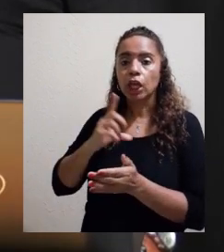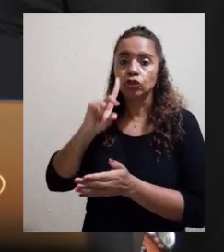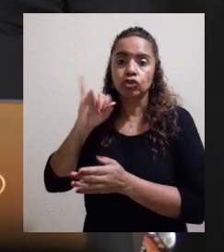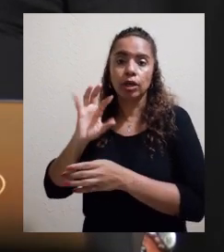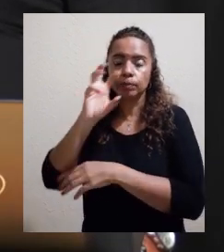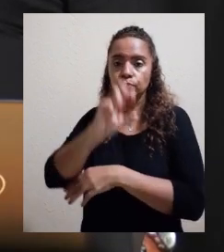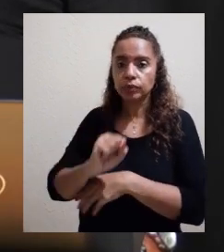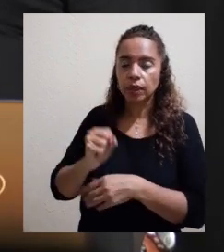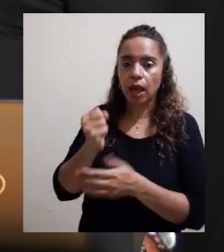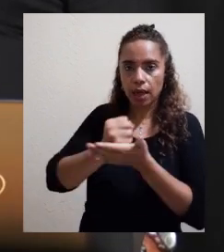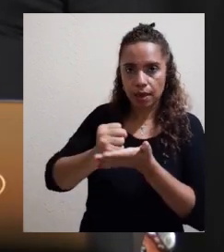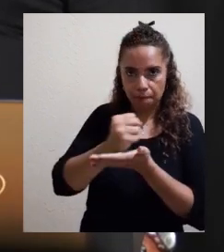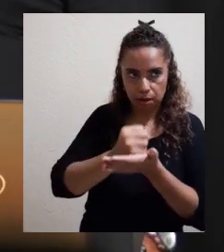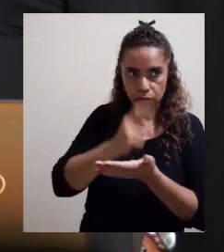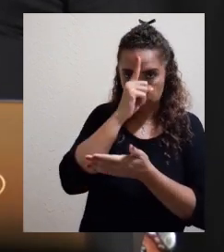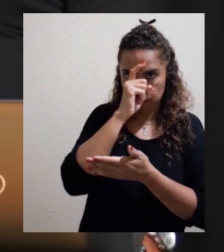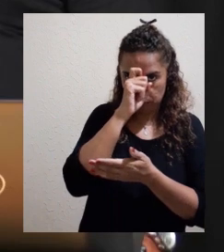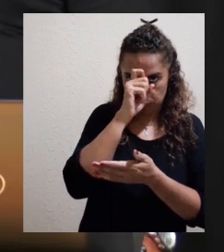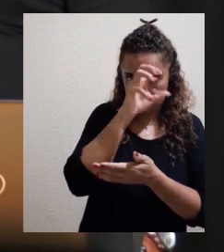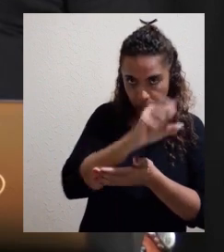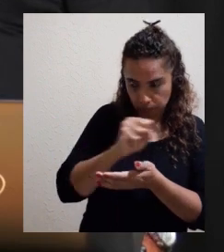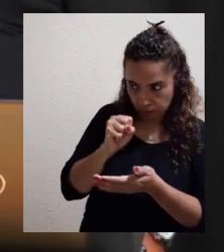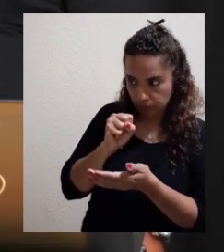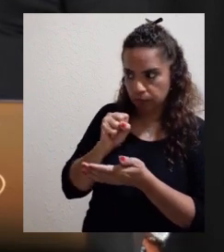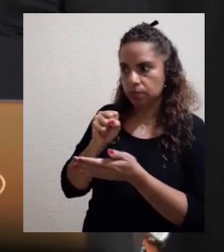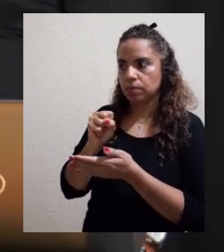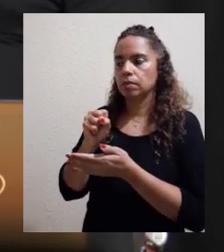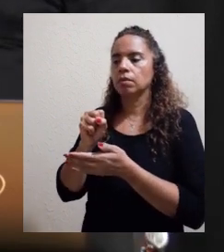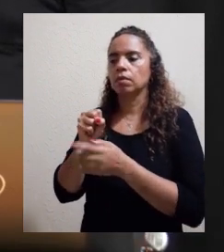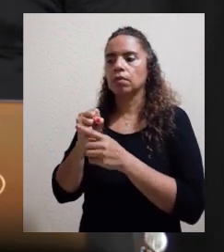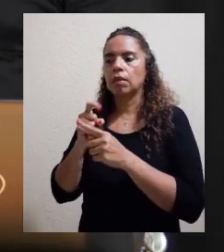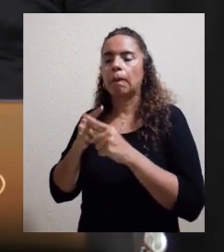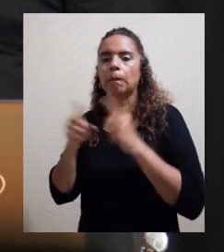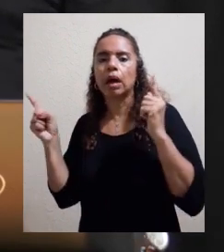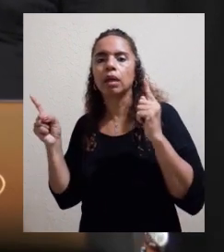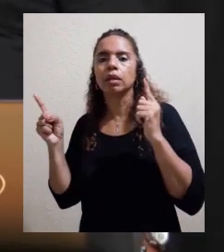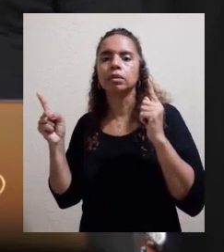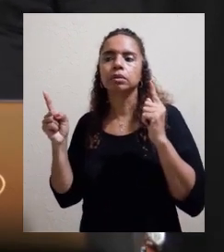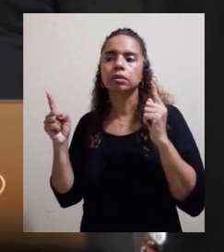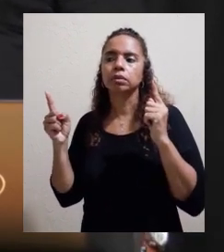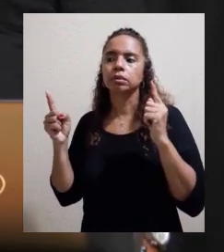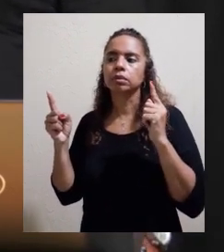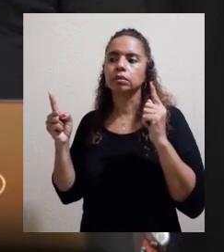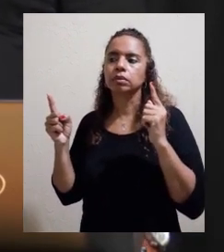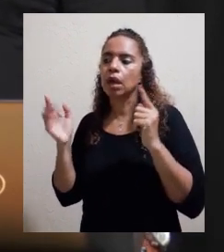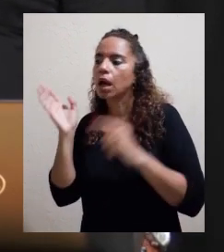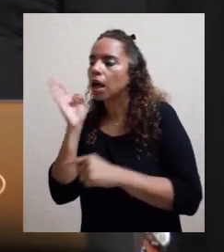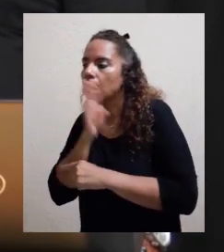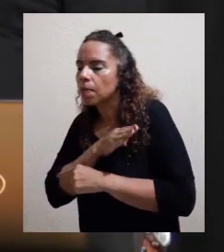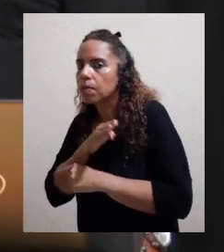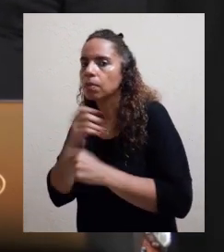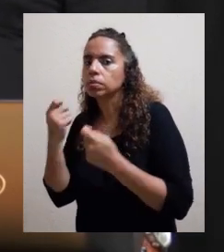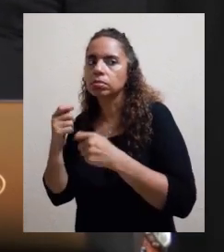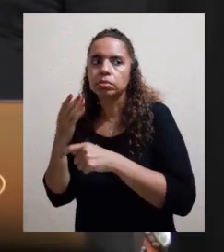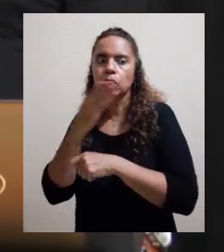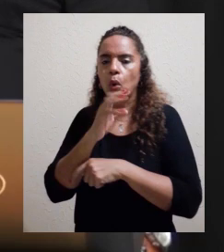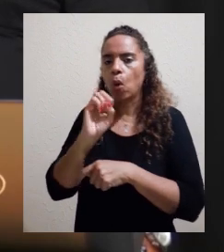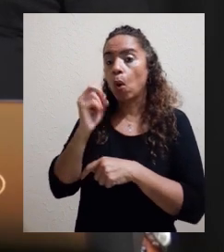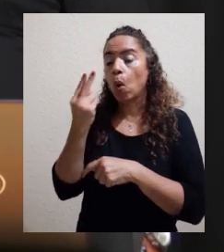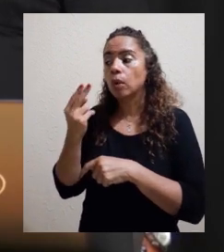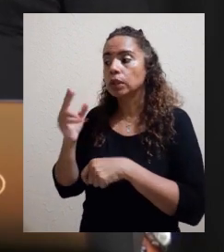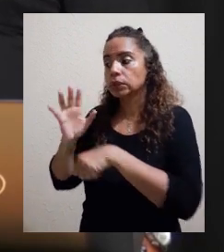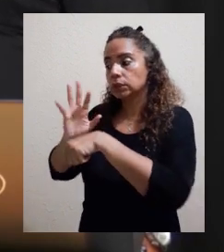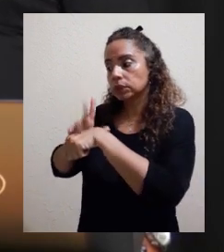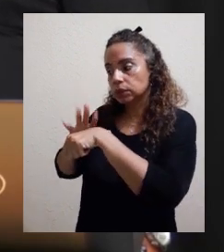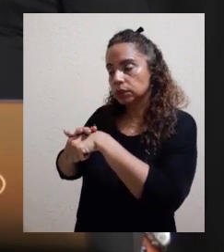pudesse ser adiado, seria bom que isso fosse feito. Contudo, é importante alertar para ele que, se for o caso dele ou de um